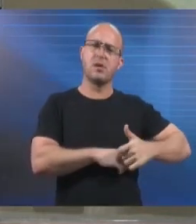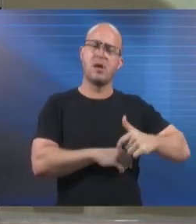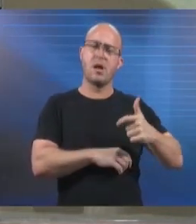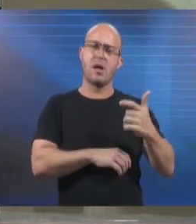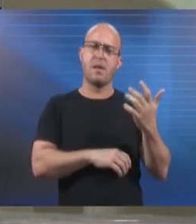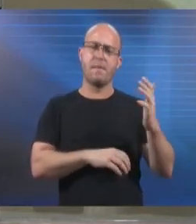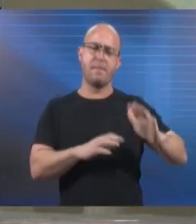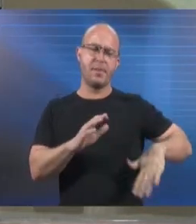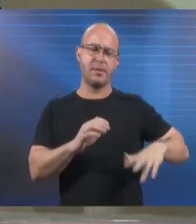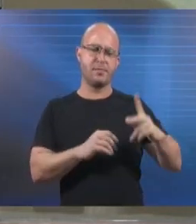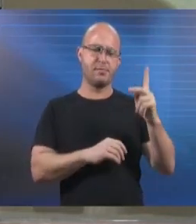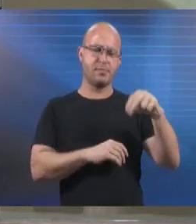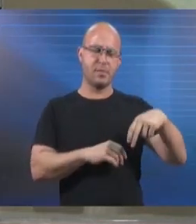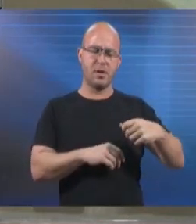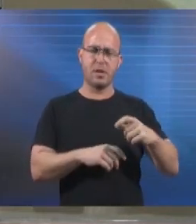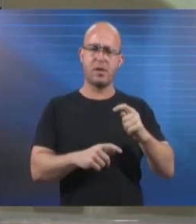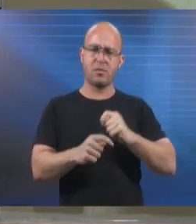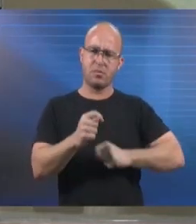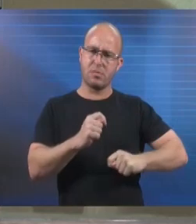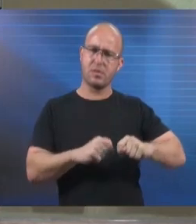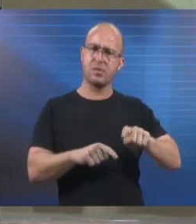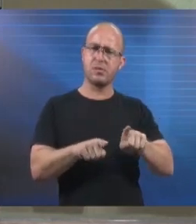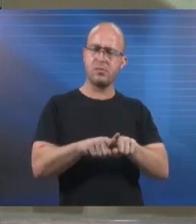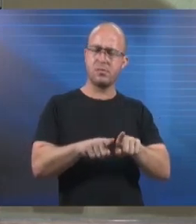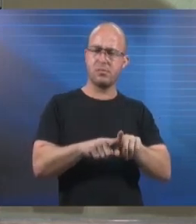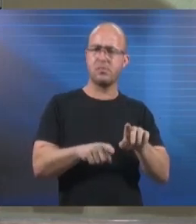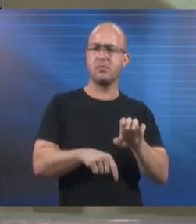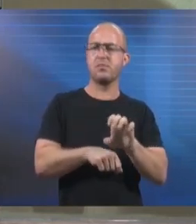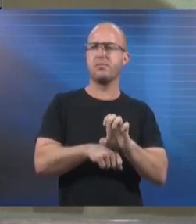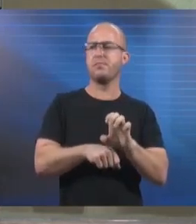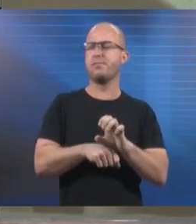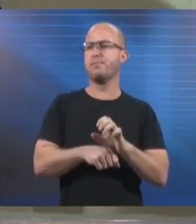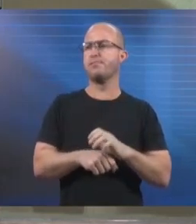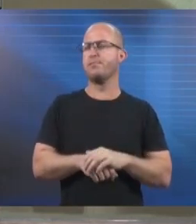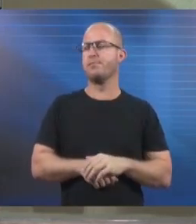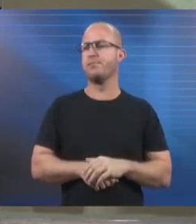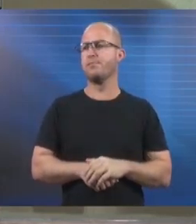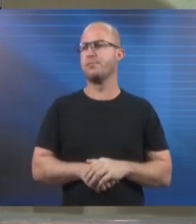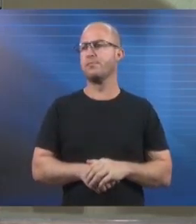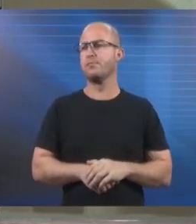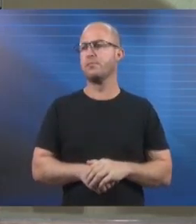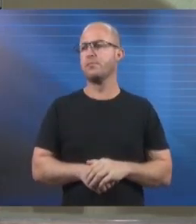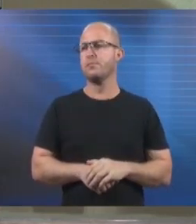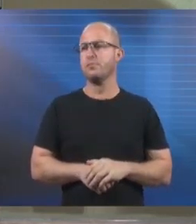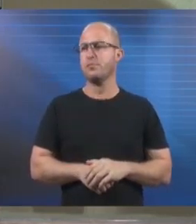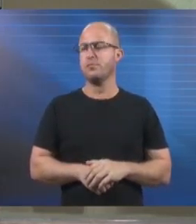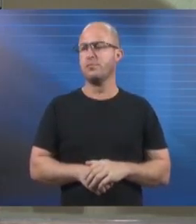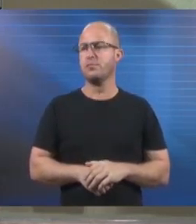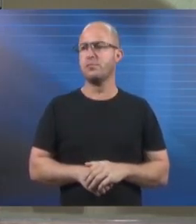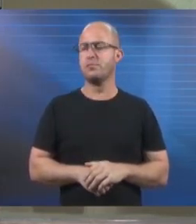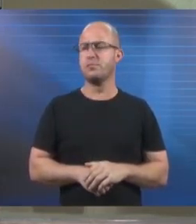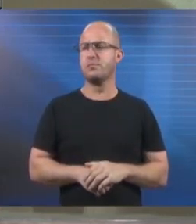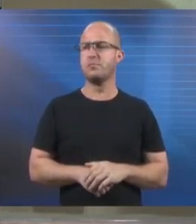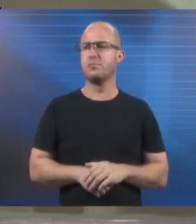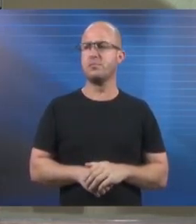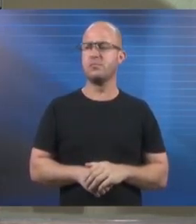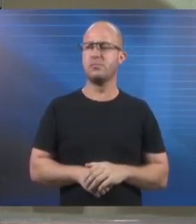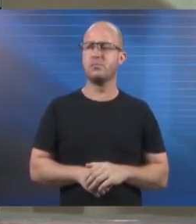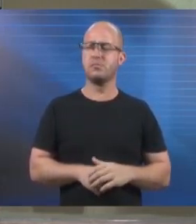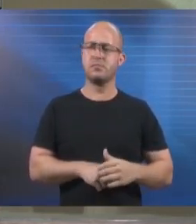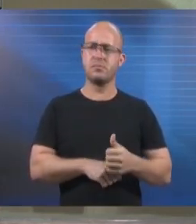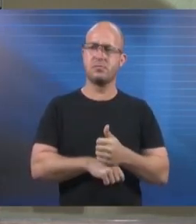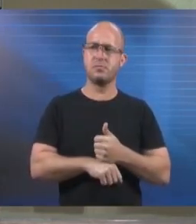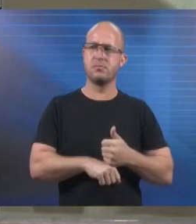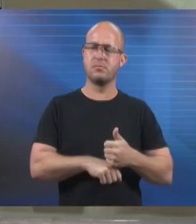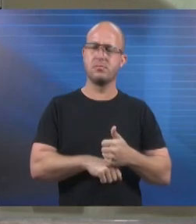e melhorar a economia do nosso estado e iria né e irá melhorar